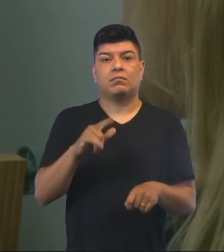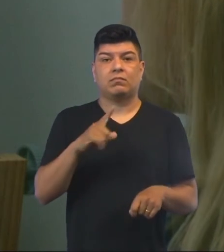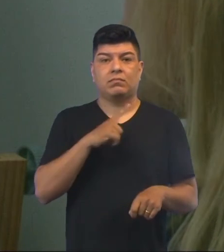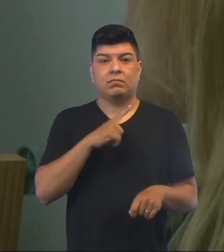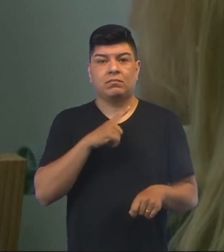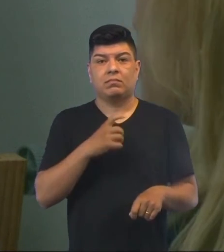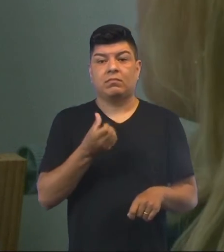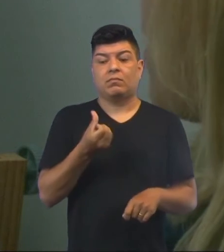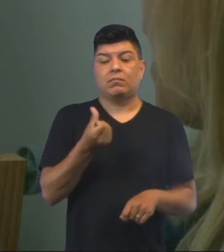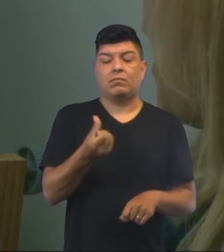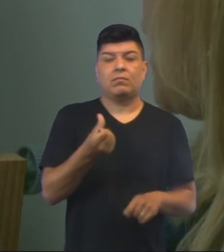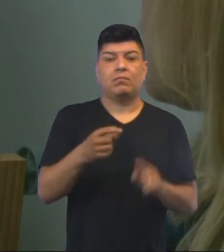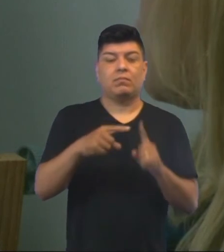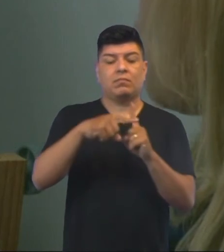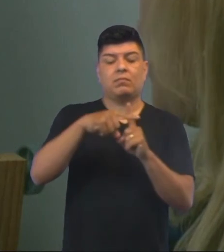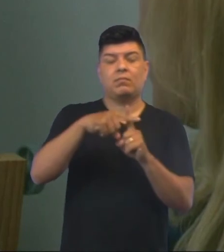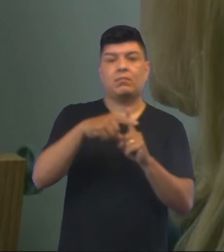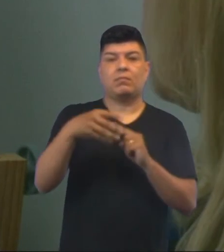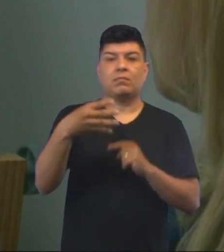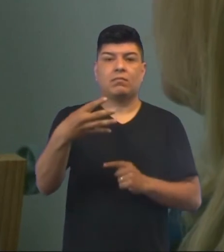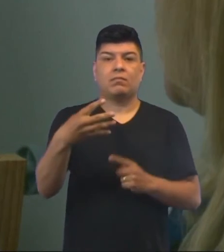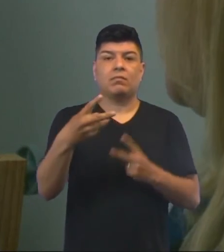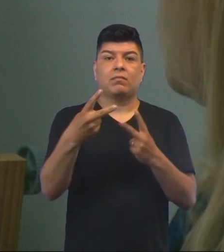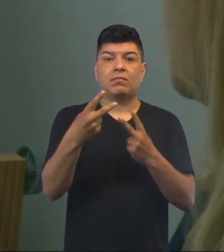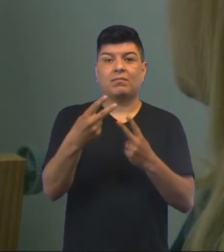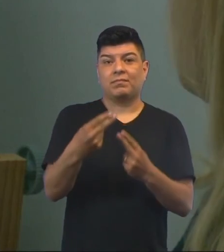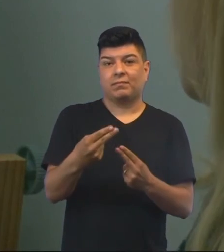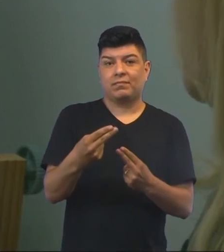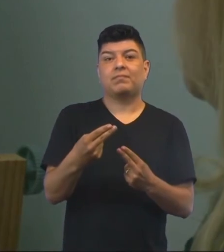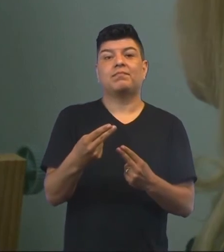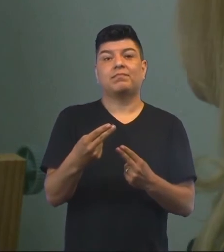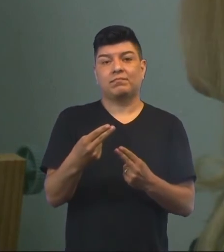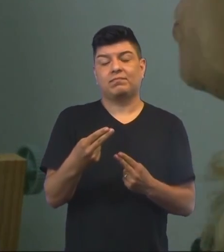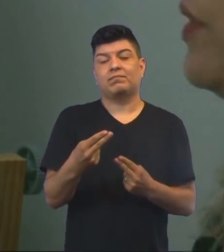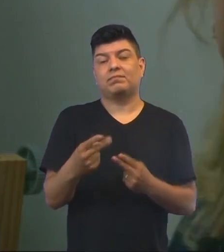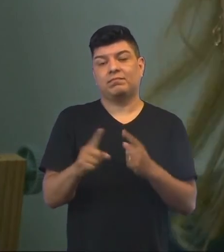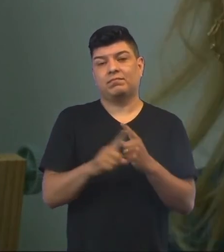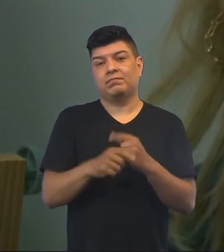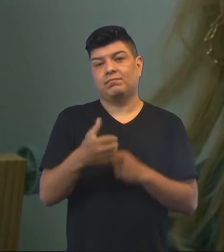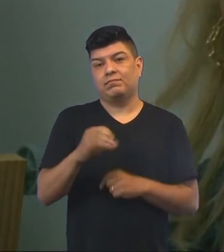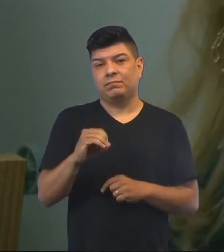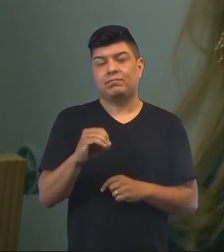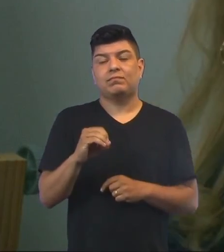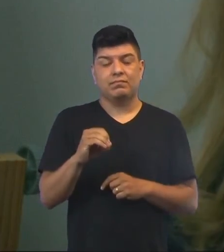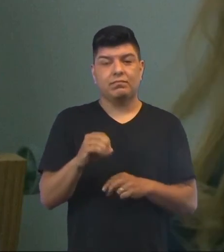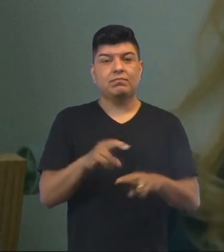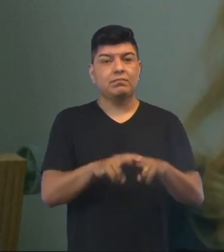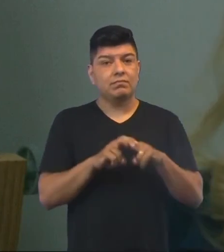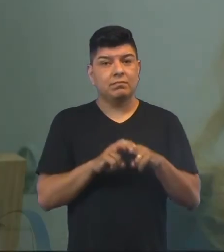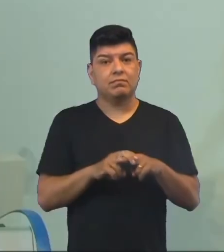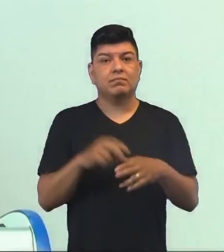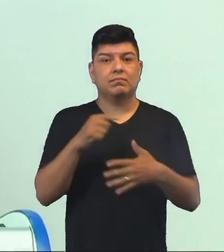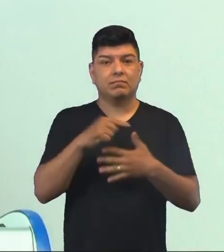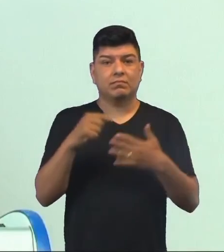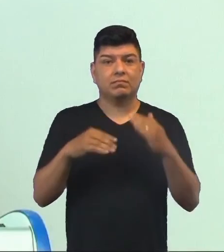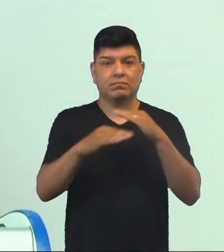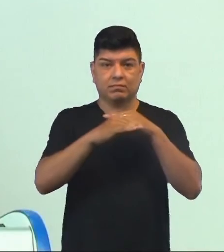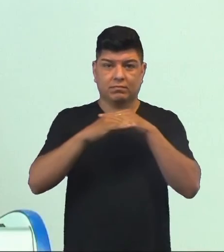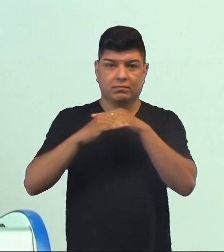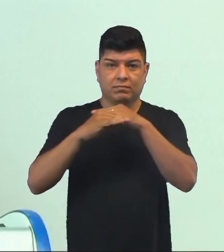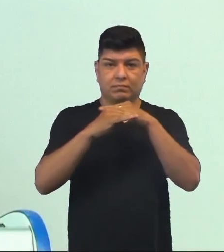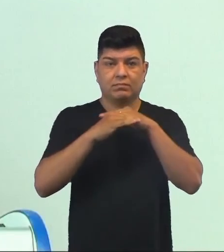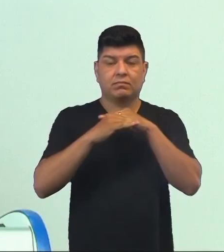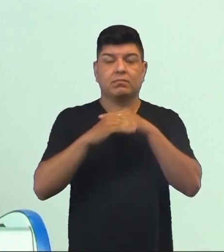tivesse seis mais quatro Eu também encontro 10 Então isso é propriedade da